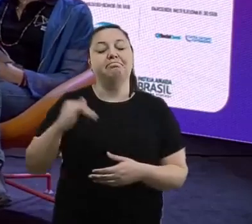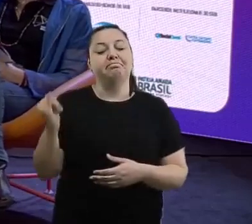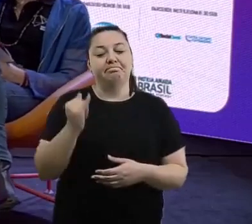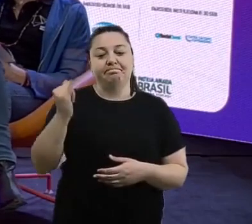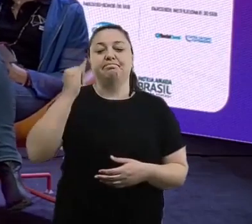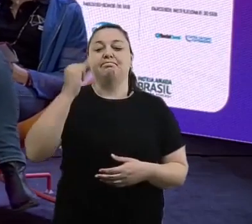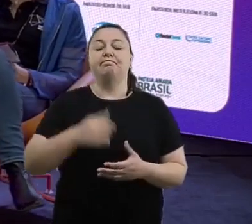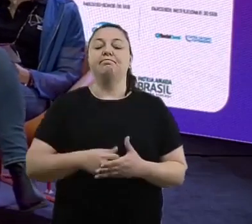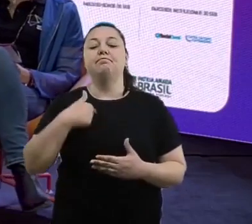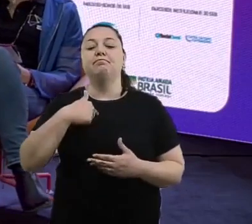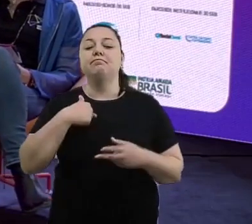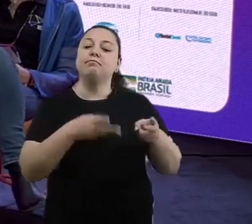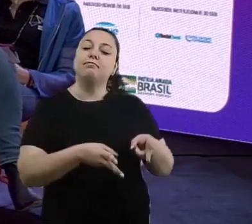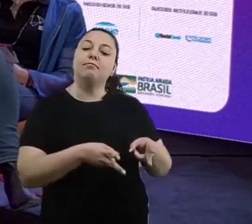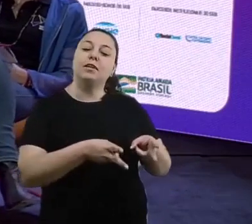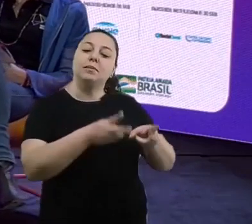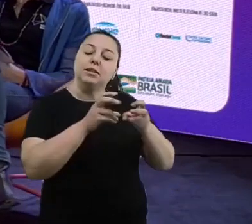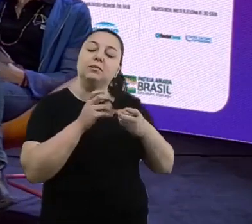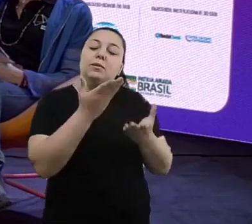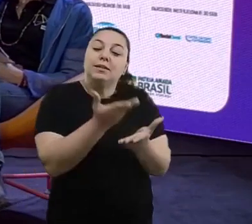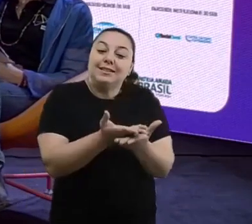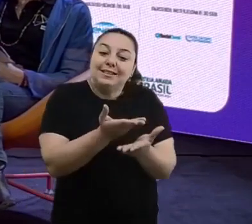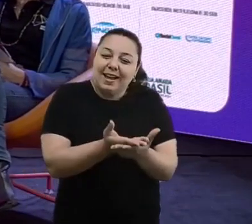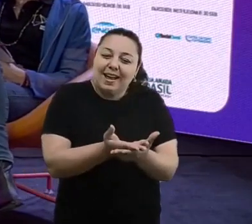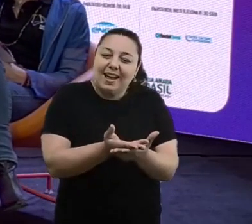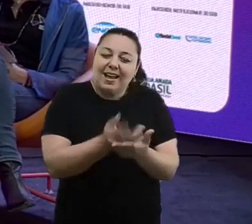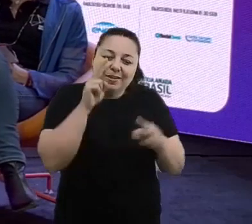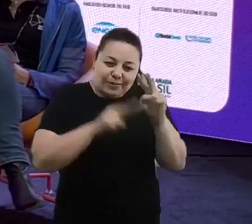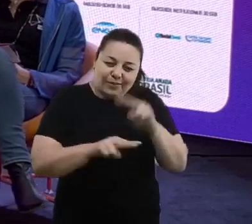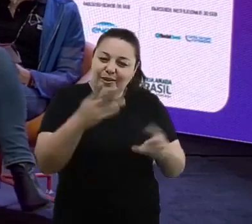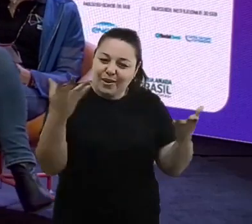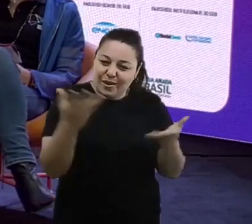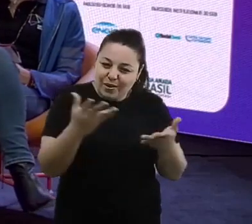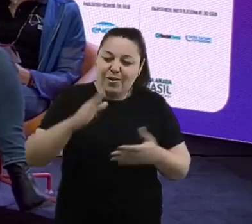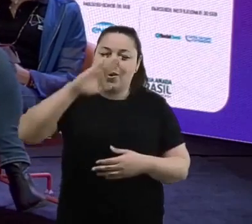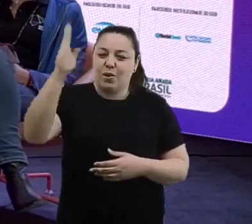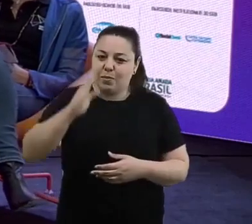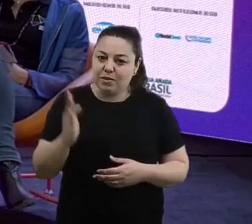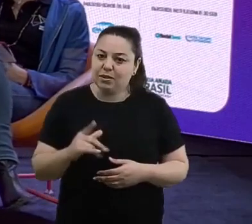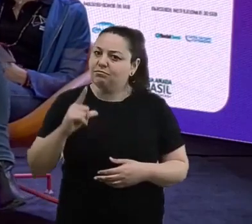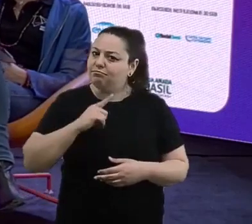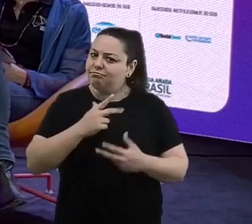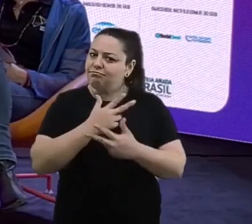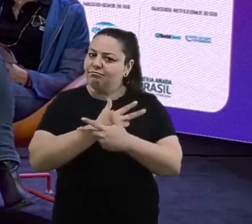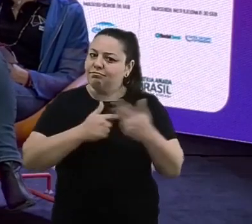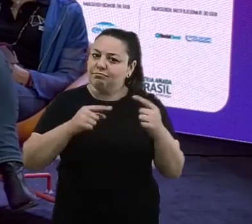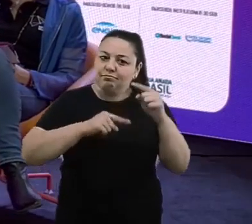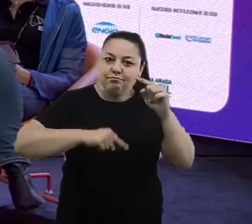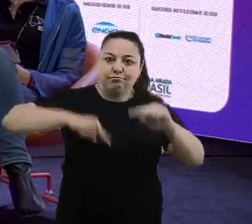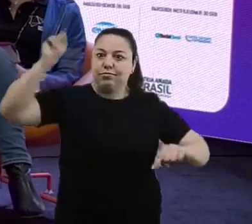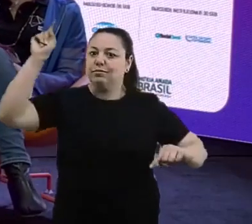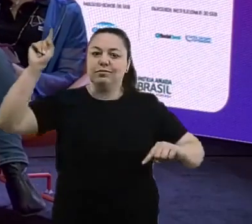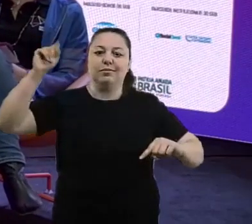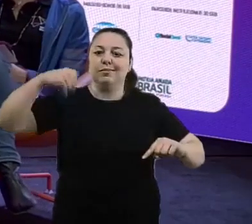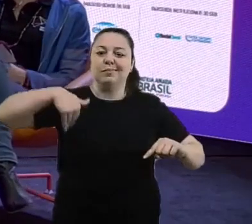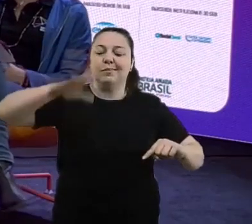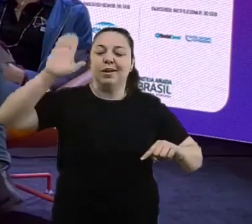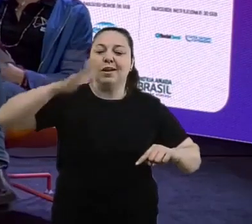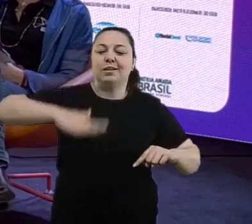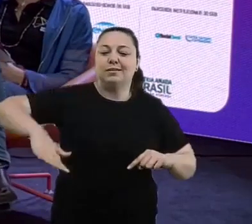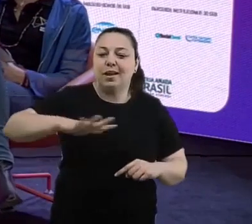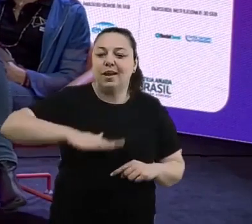previa. Então, esse esforço da equipe foi muito dedicado a essa limpeza e a normalização dos dados. As análises preditivas, como eu disse, vão demandar